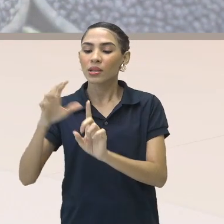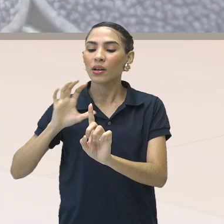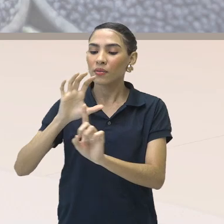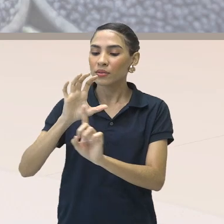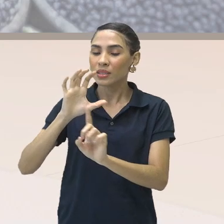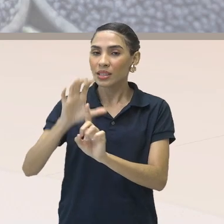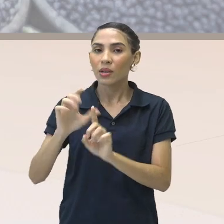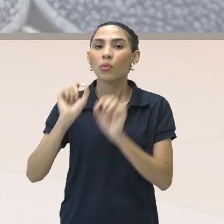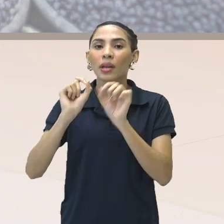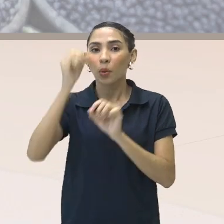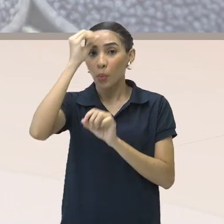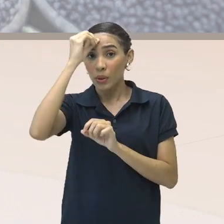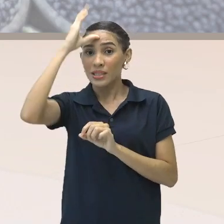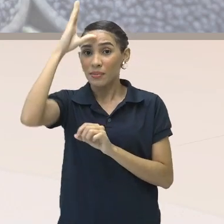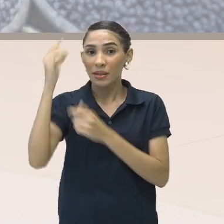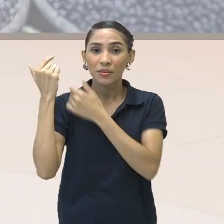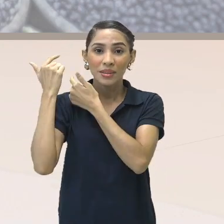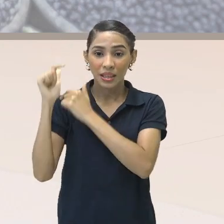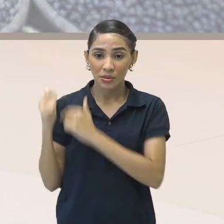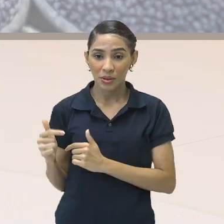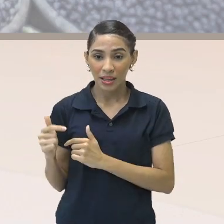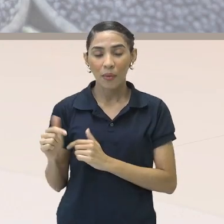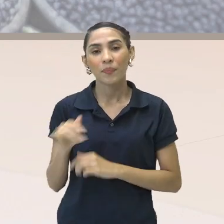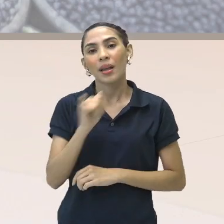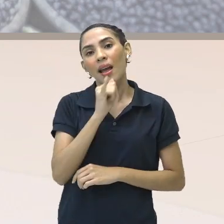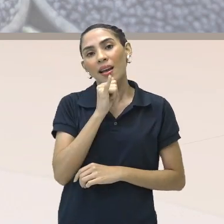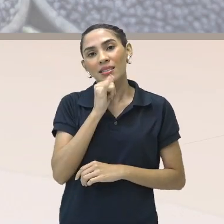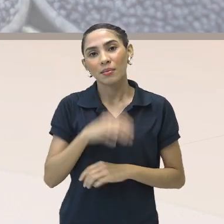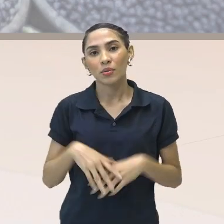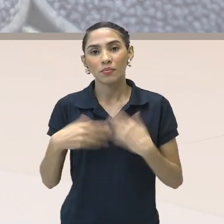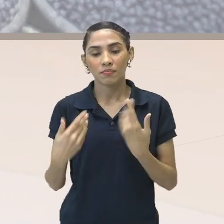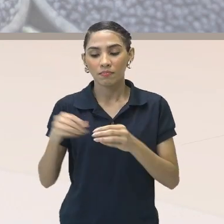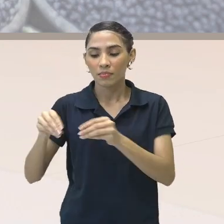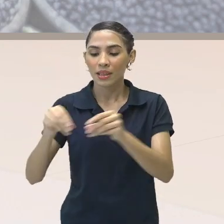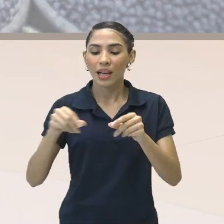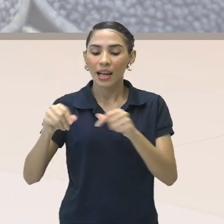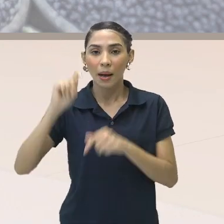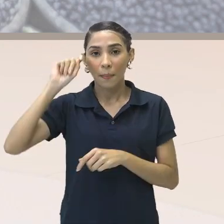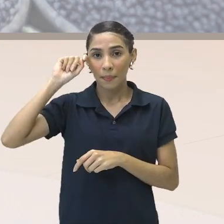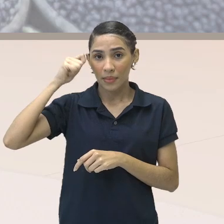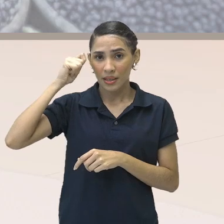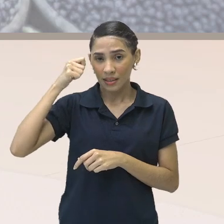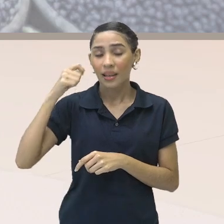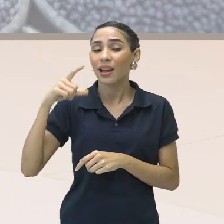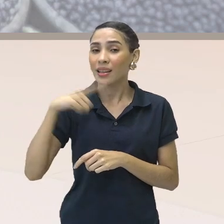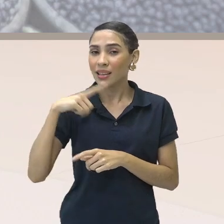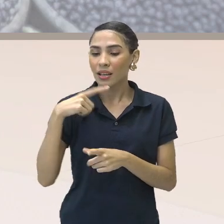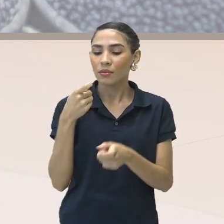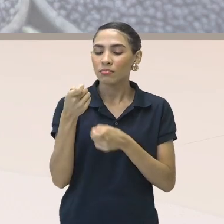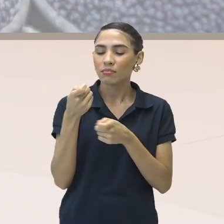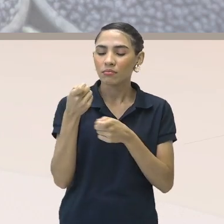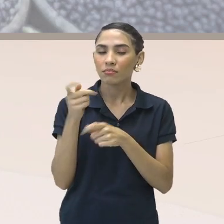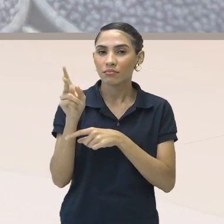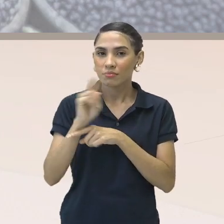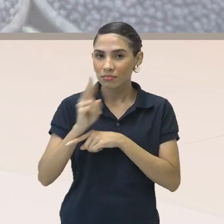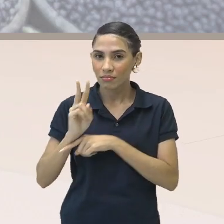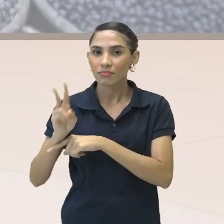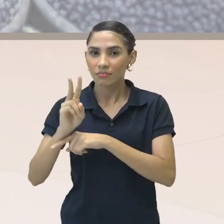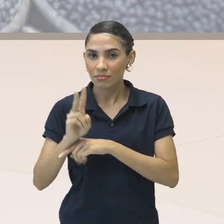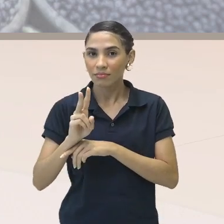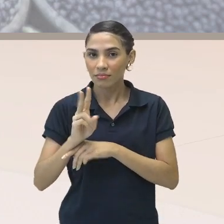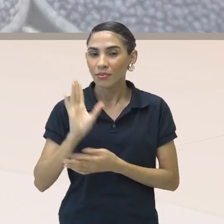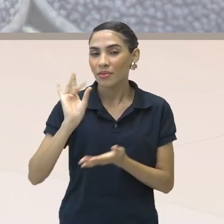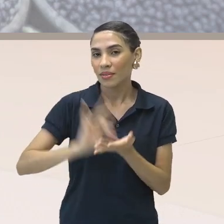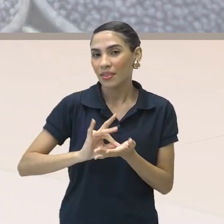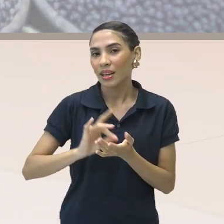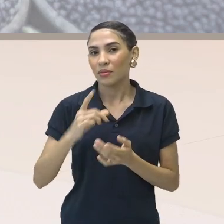saberes tradicionais. O caso aí, né, das terras pretas, né? Houve toda uma manipulação. Né? O fato de